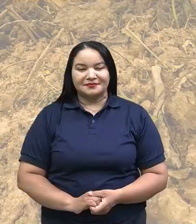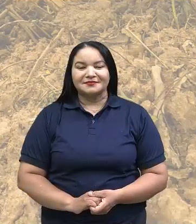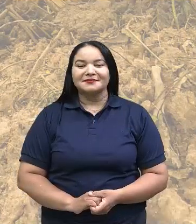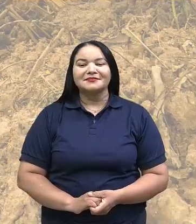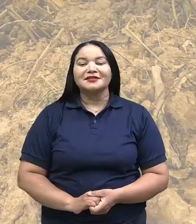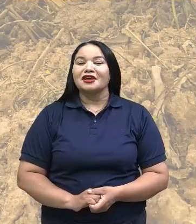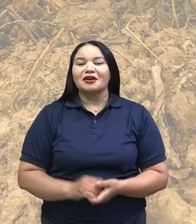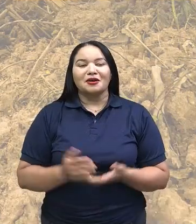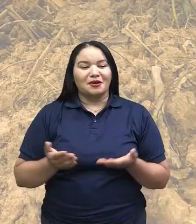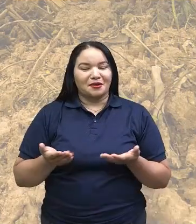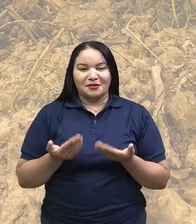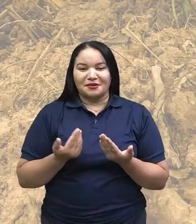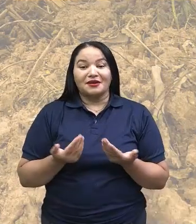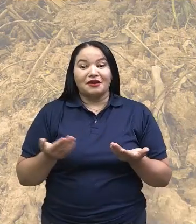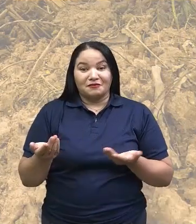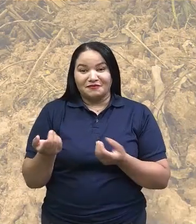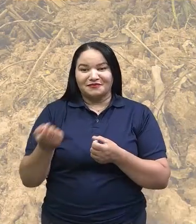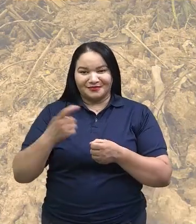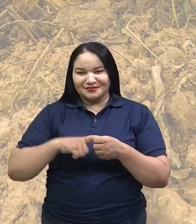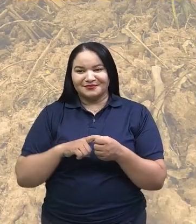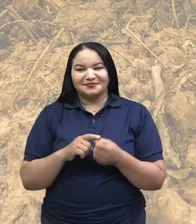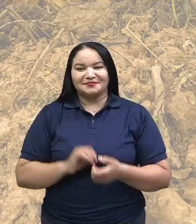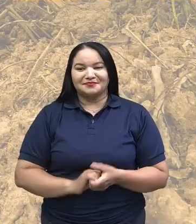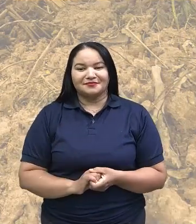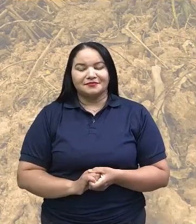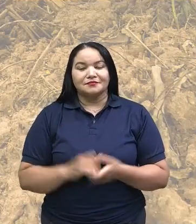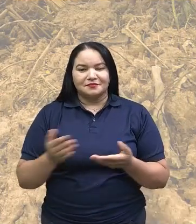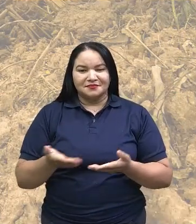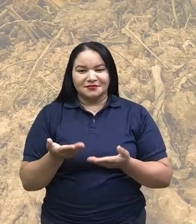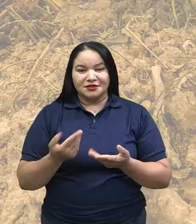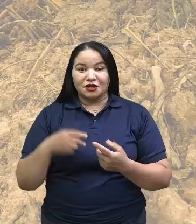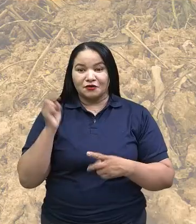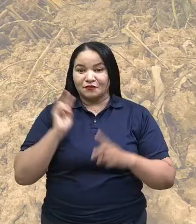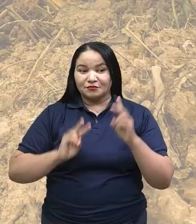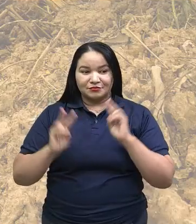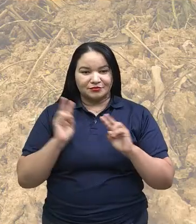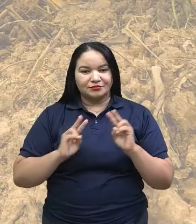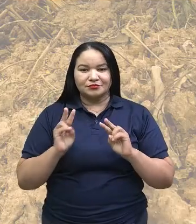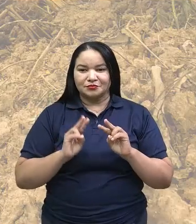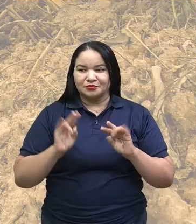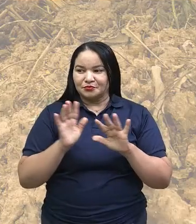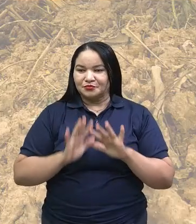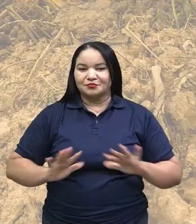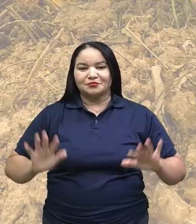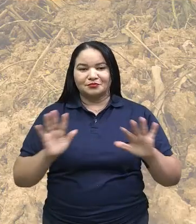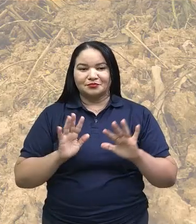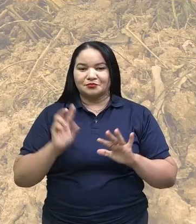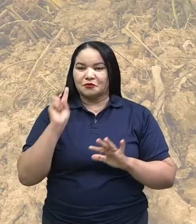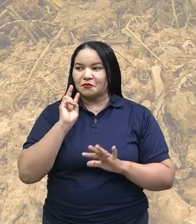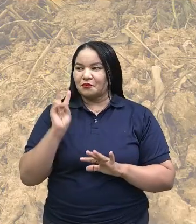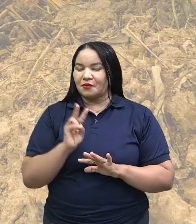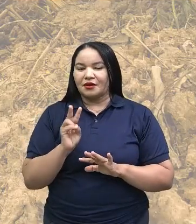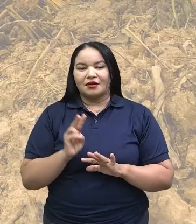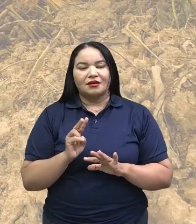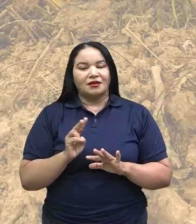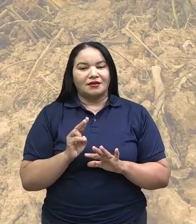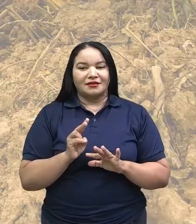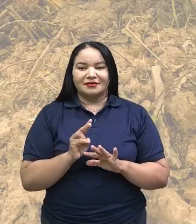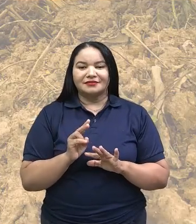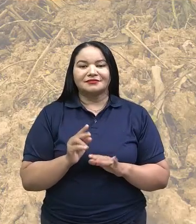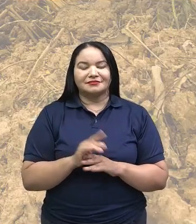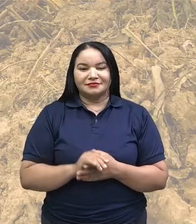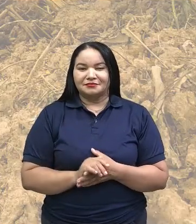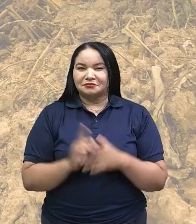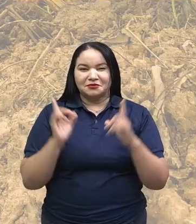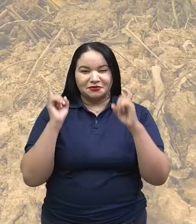Olha só, voltamos, hein, Yara? Verdade. Para esse cenário, olha só, apocalíptico que